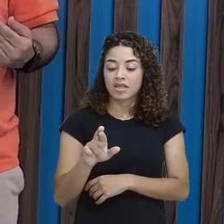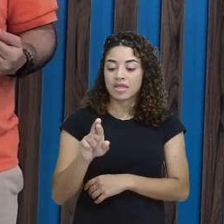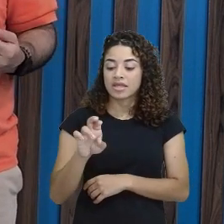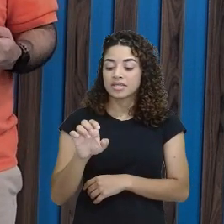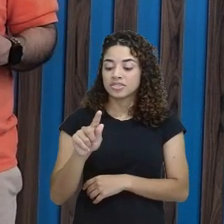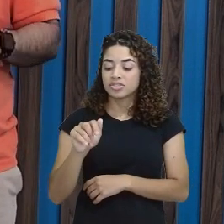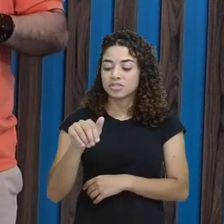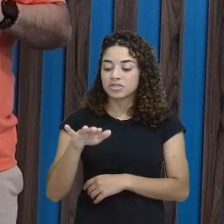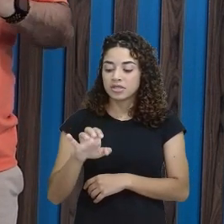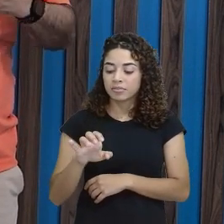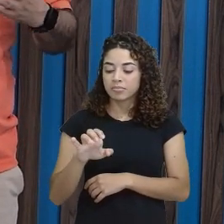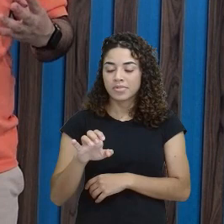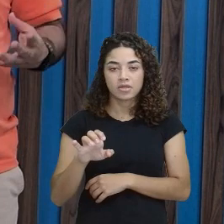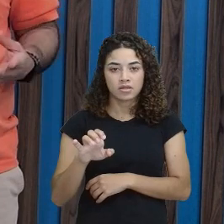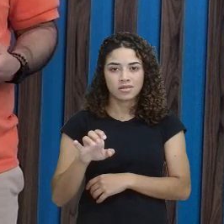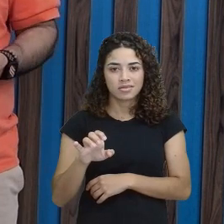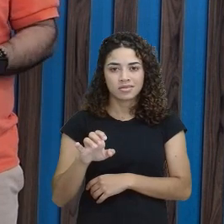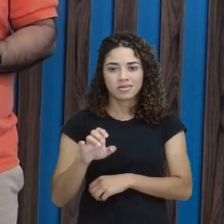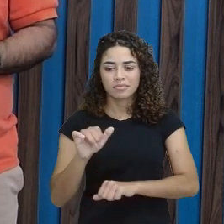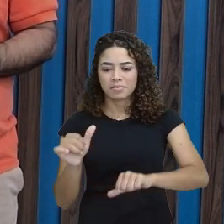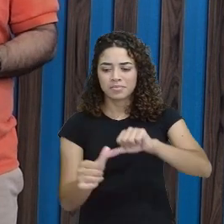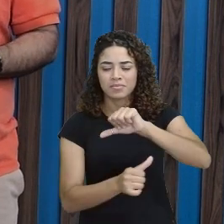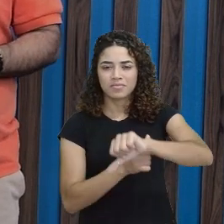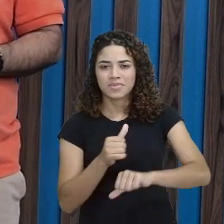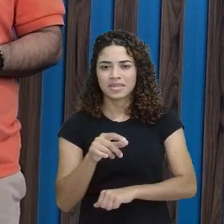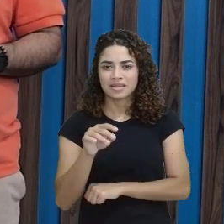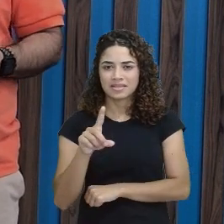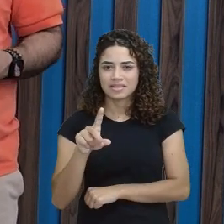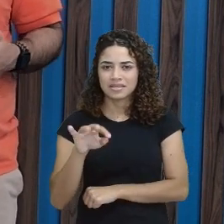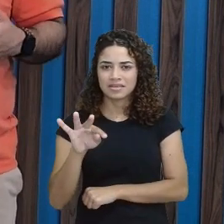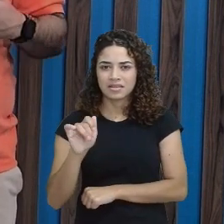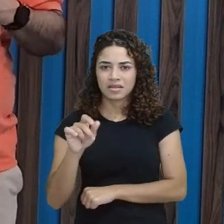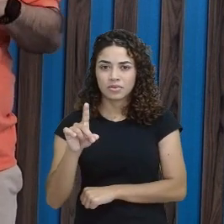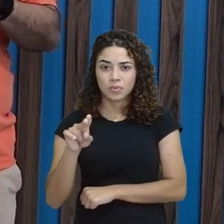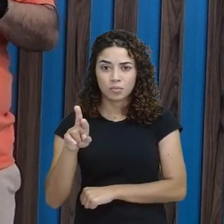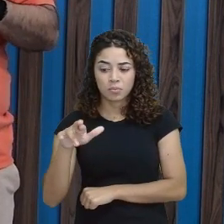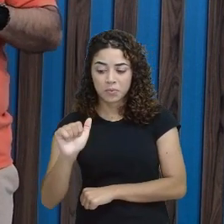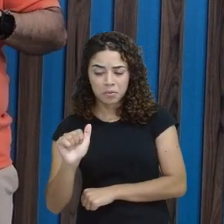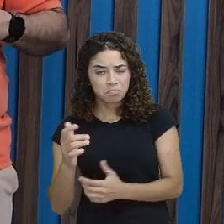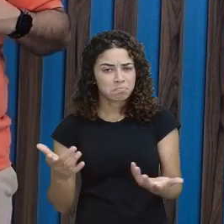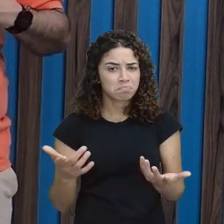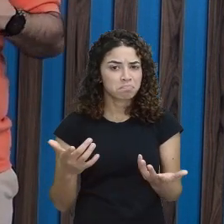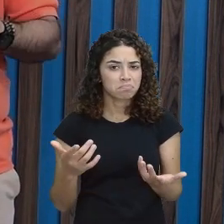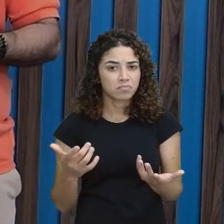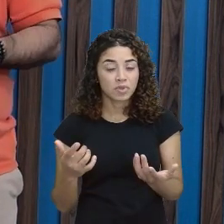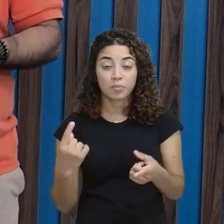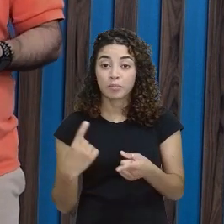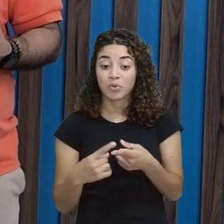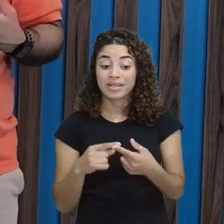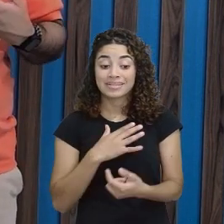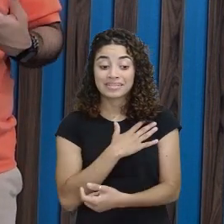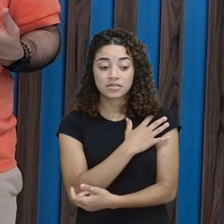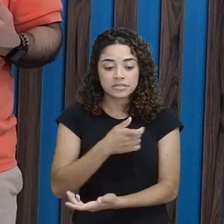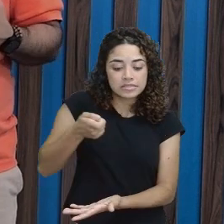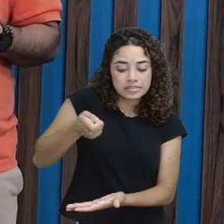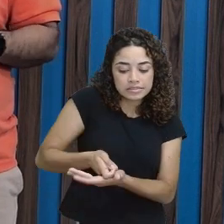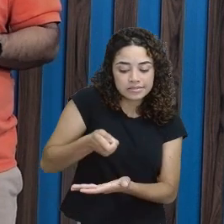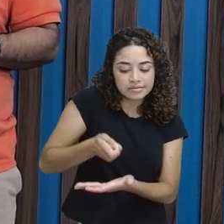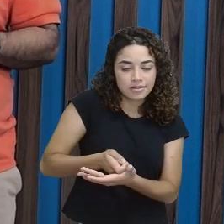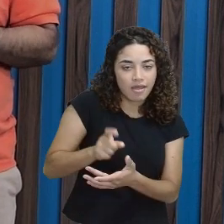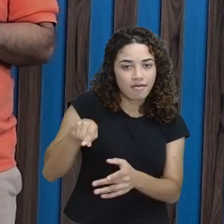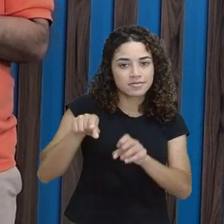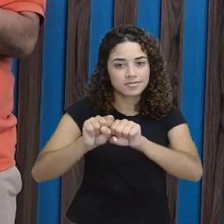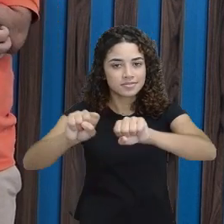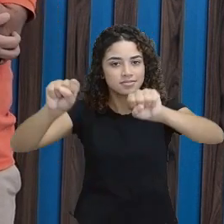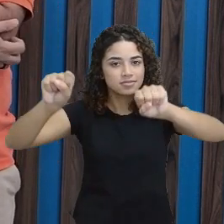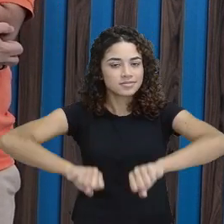não ditadura, né? É uma questão bastante polêmica, né? Porque uma ditadura é um sistema que não